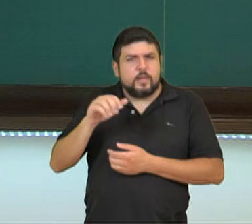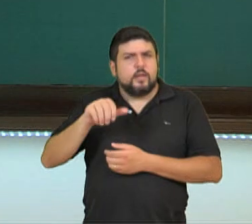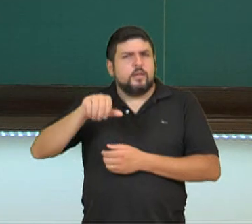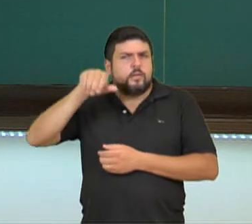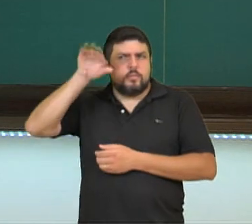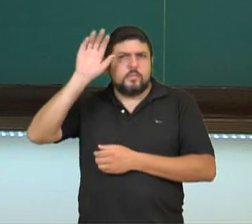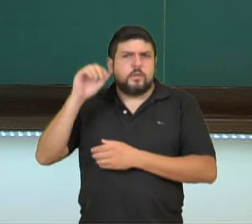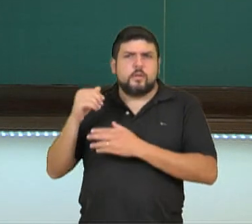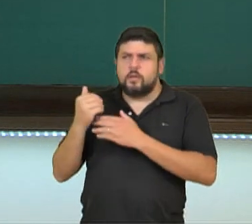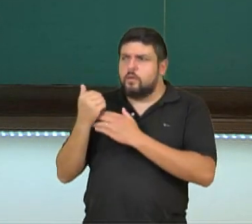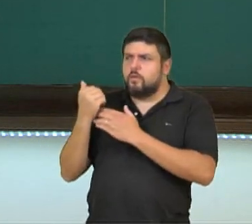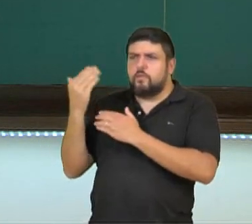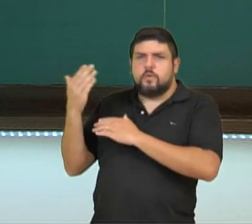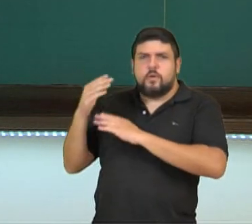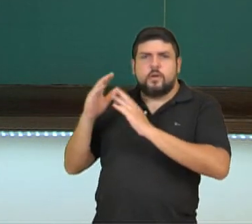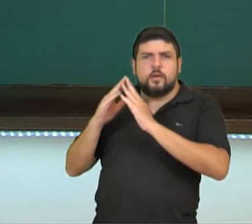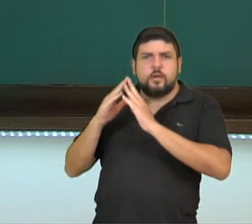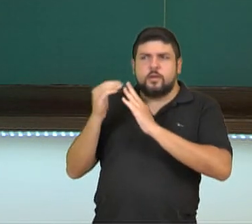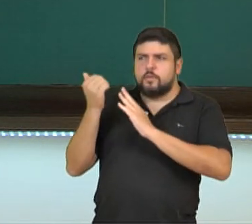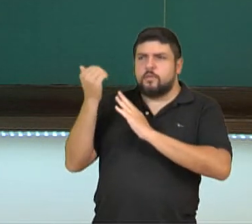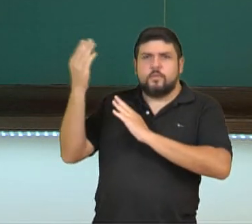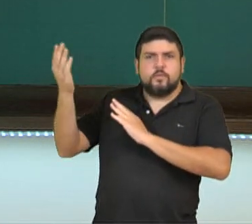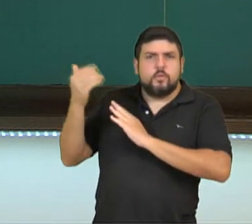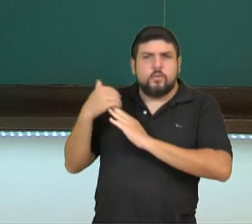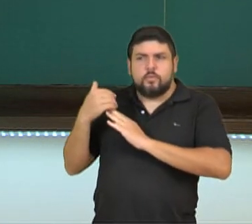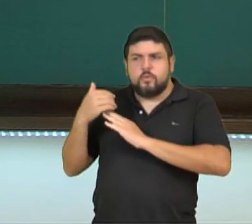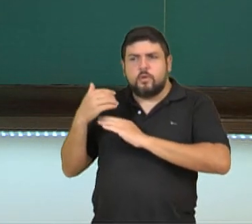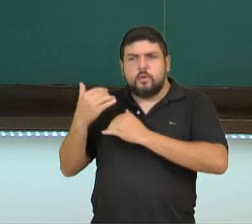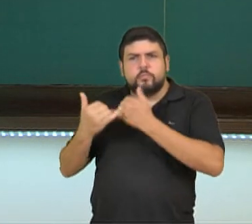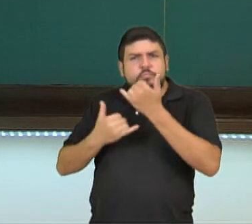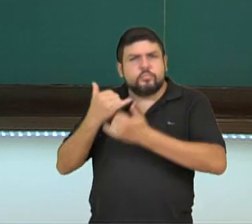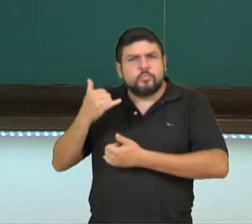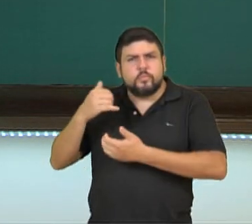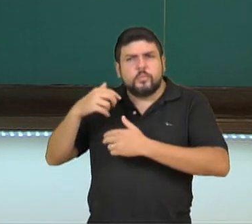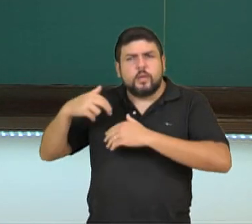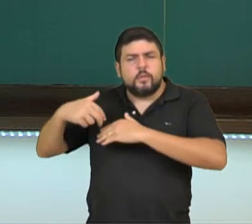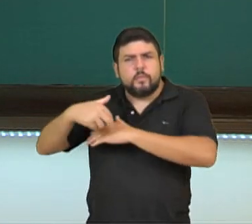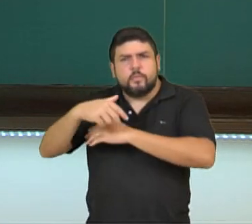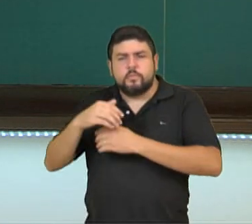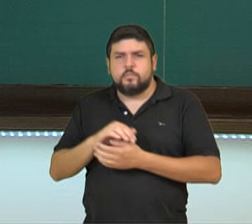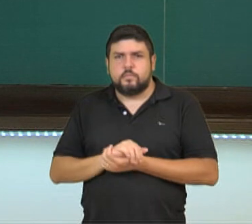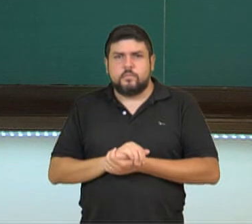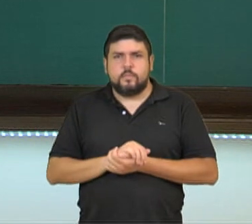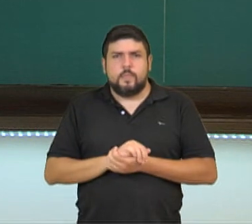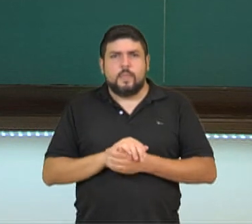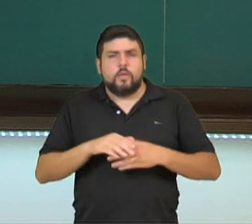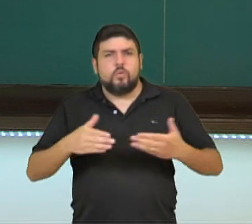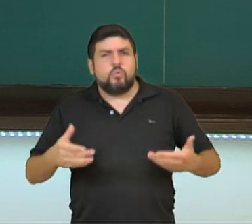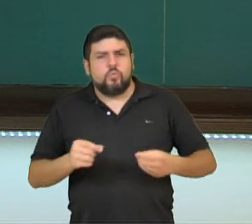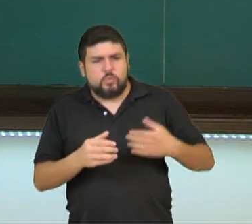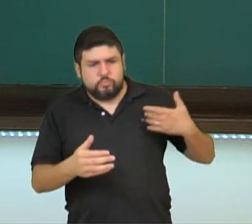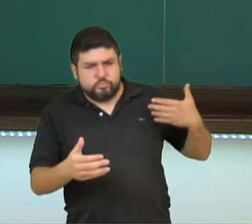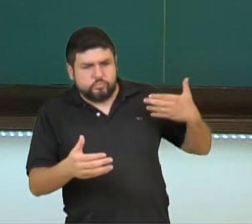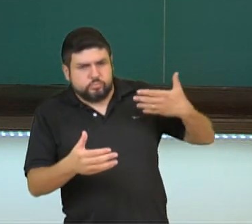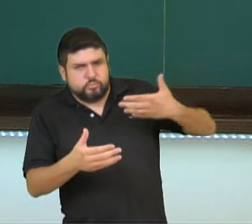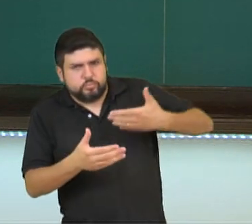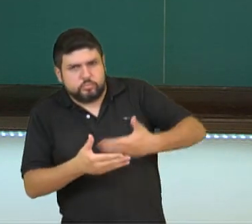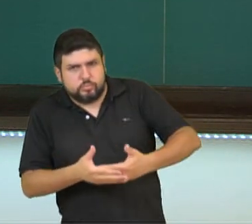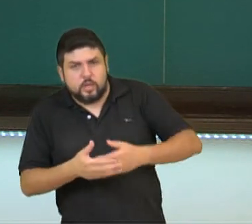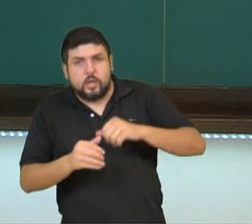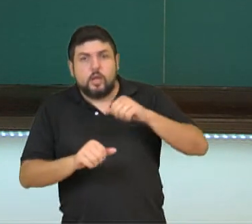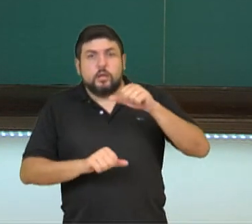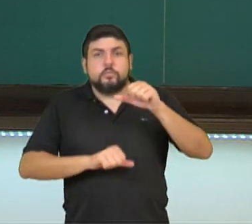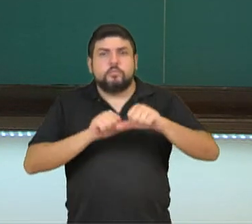de casa, corriam, saltavam, e hoje, devido a uma série de transformações históricas, as